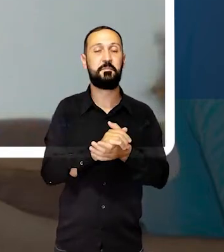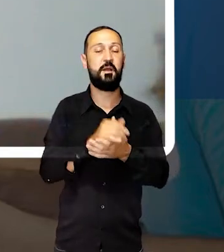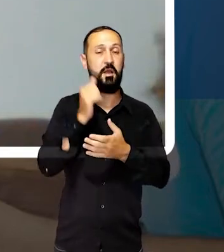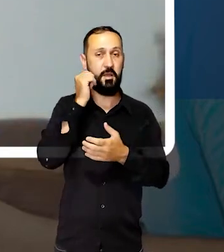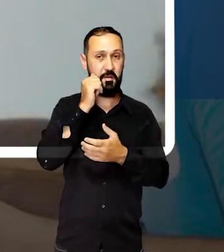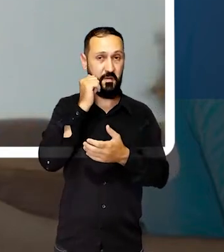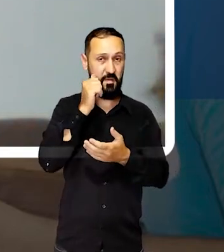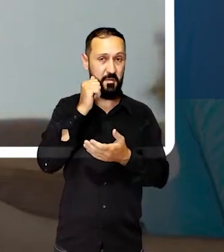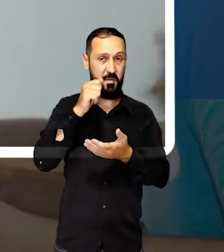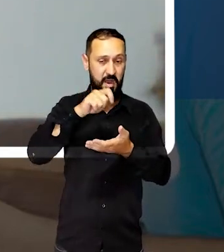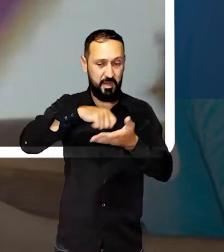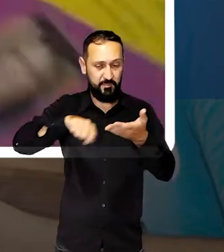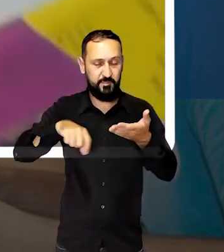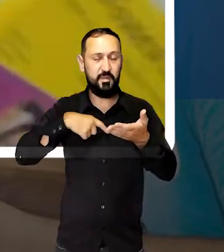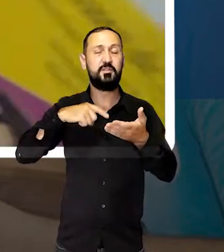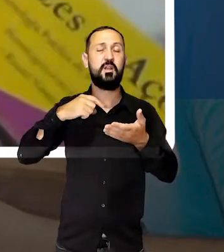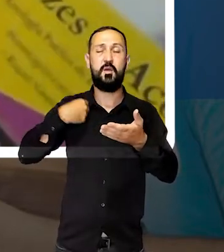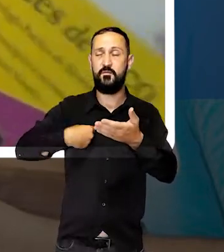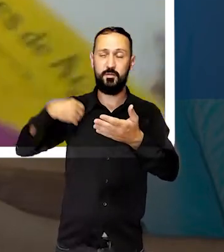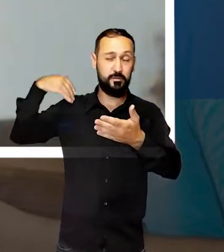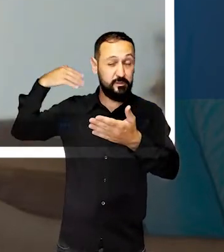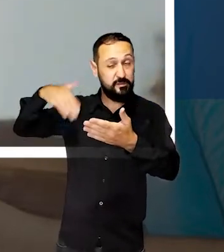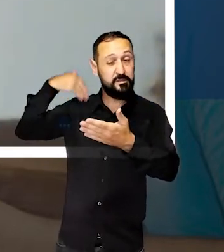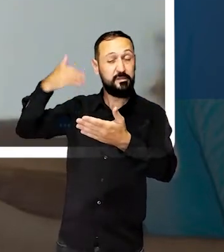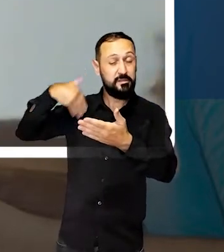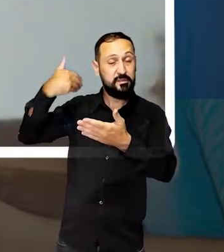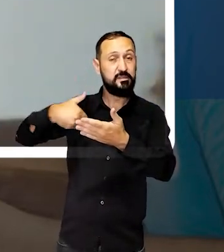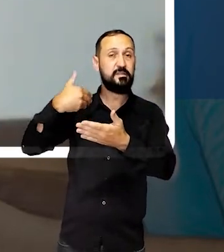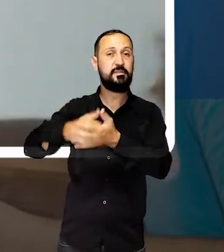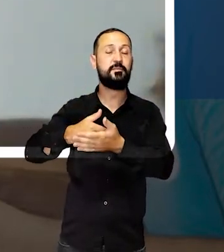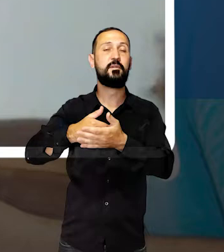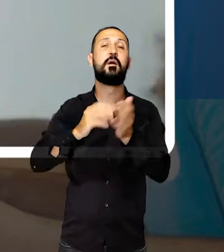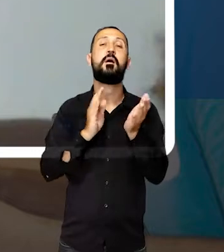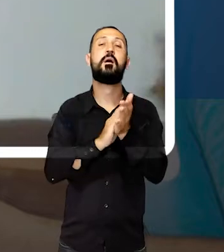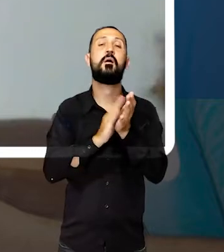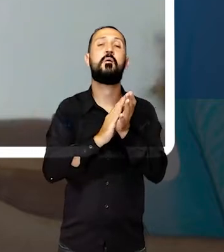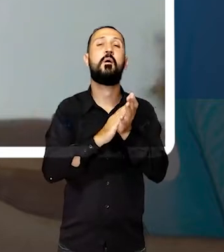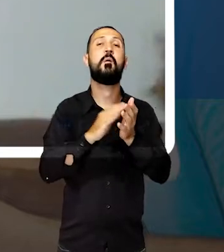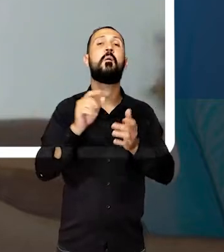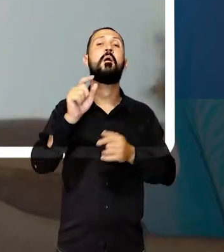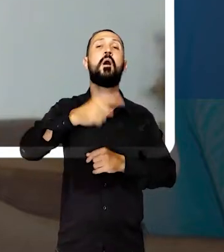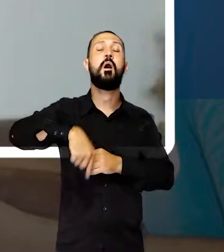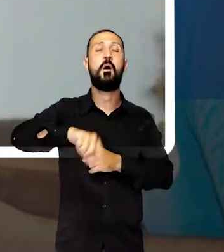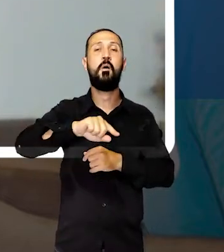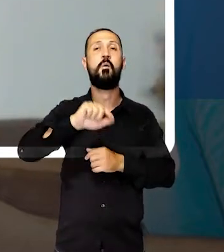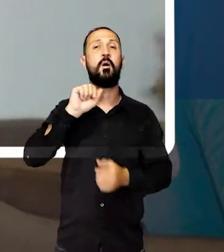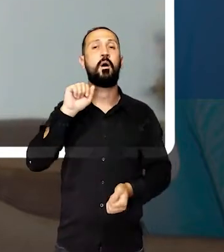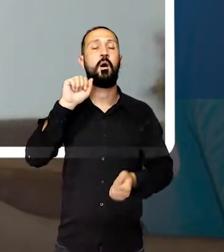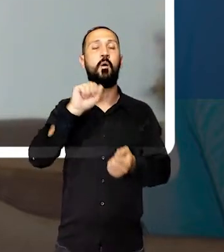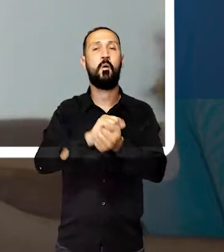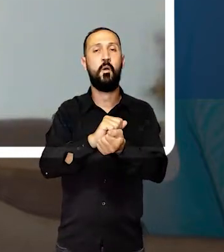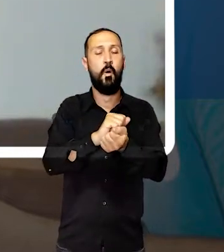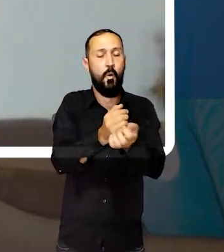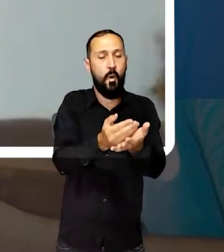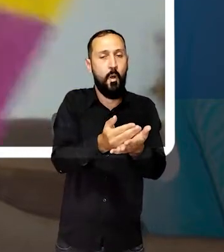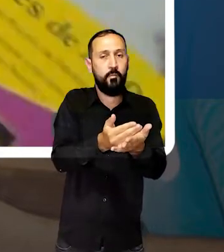uma escritora que tem uma longa trajetória, e fazendo uma homenagem a todos aqueles que